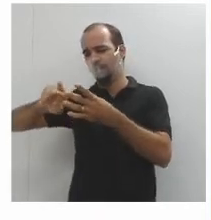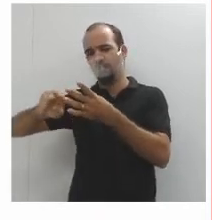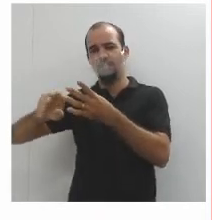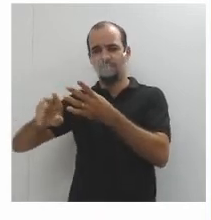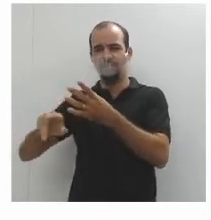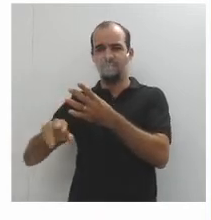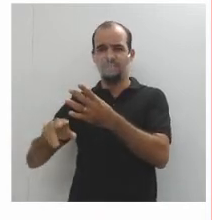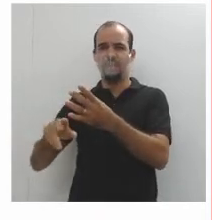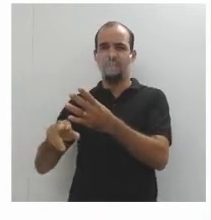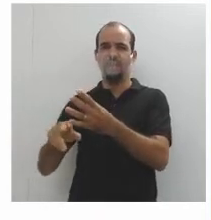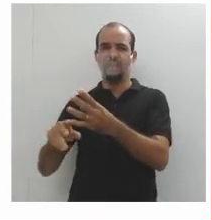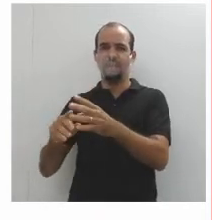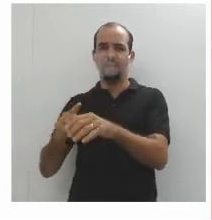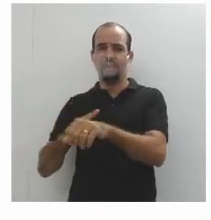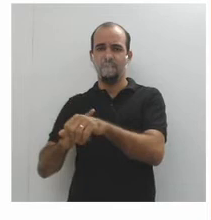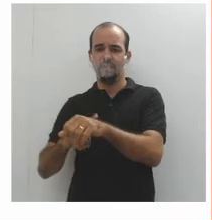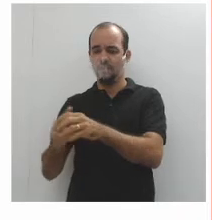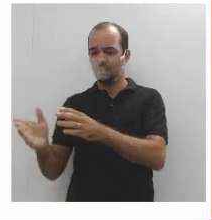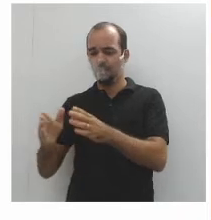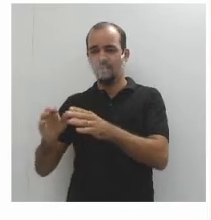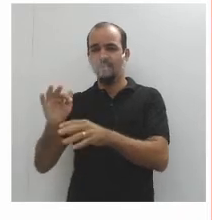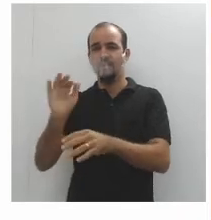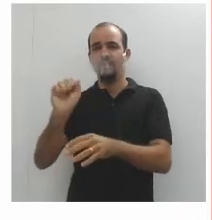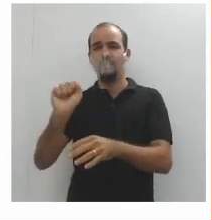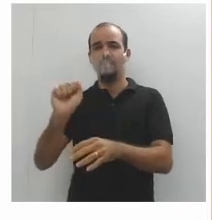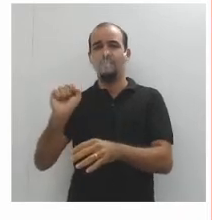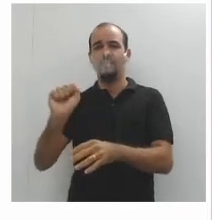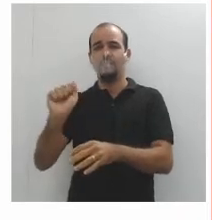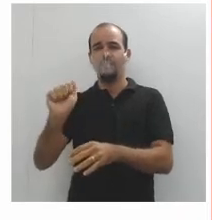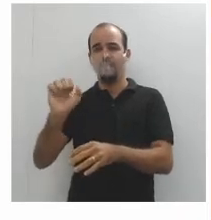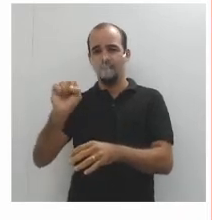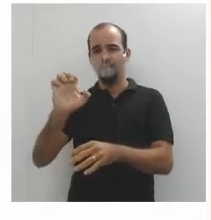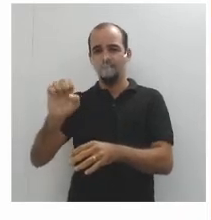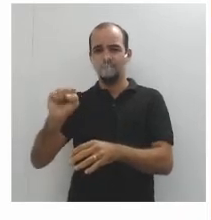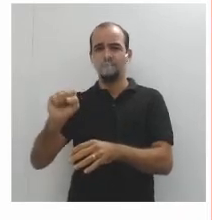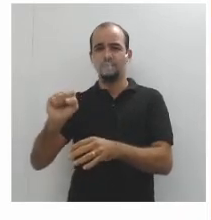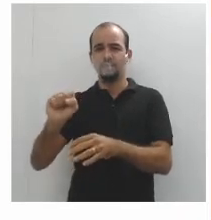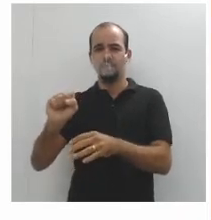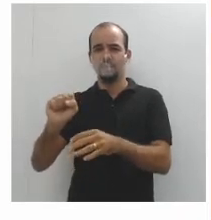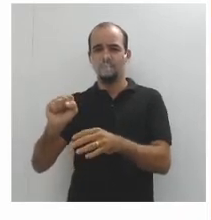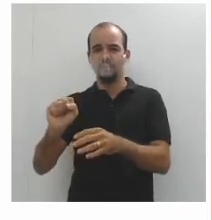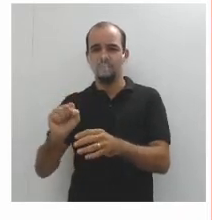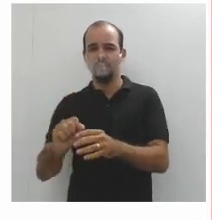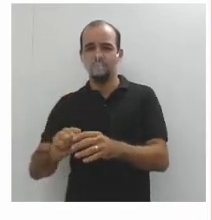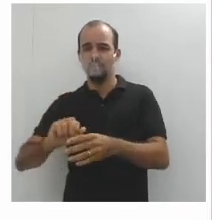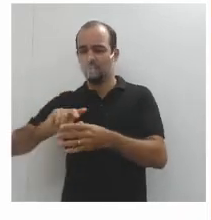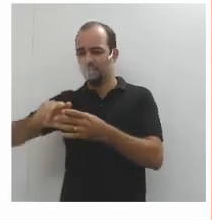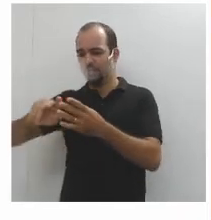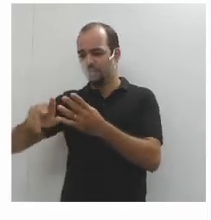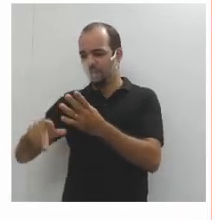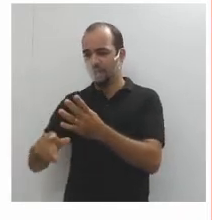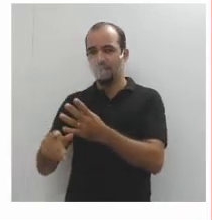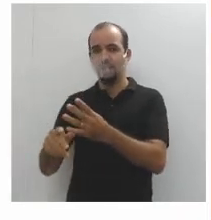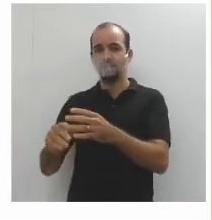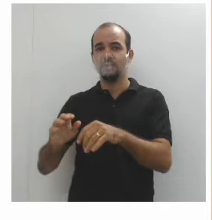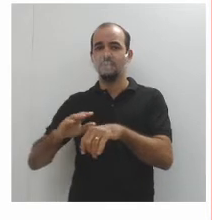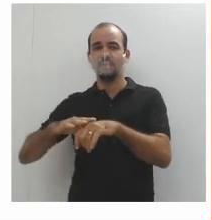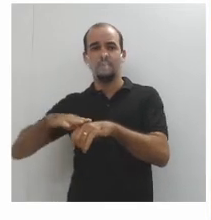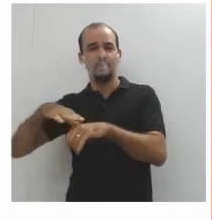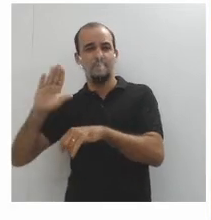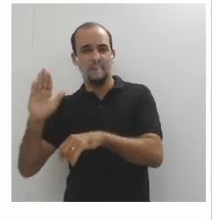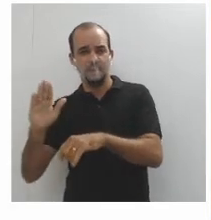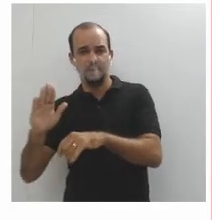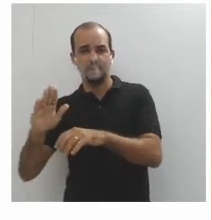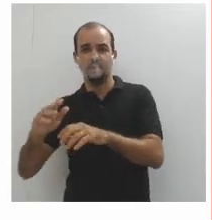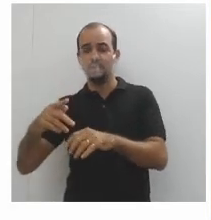única fase. Ou seja, eu tenho um sistema homogêneo. Se eu tenho diversas fases, mais de uma fase, eu tenho